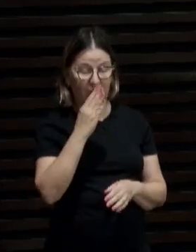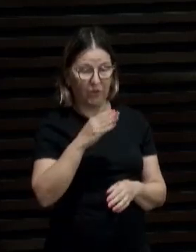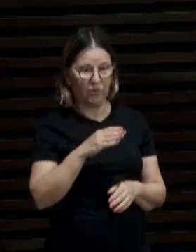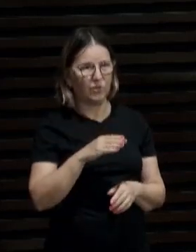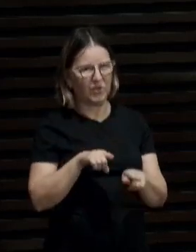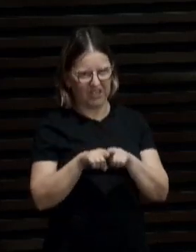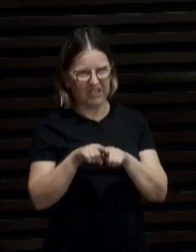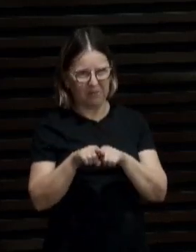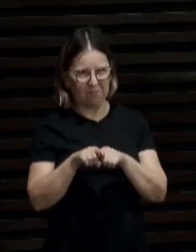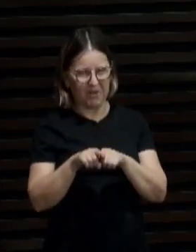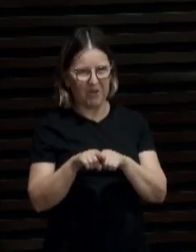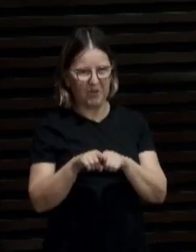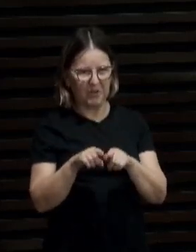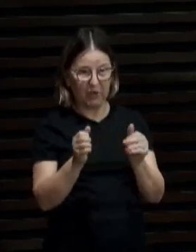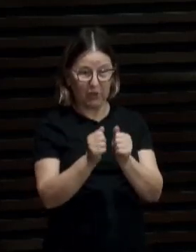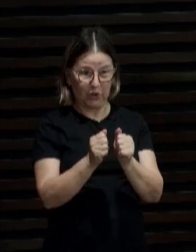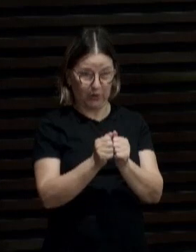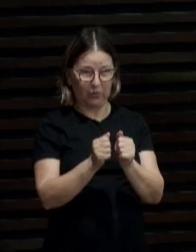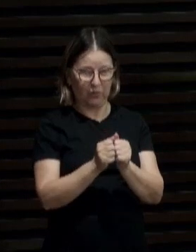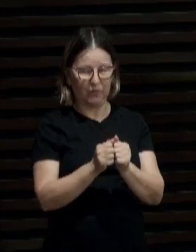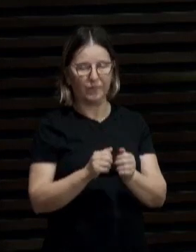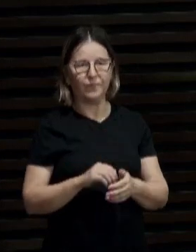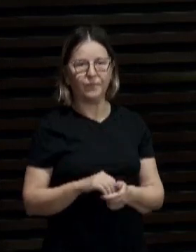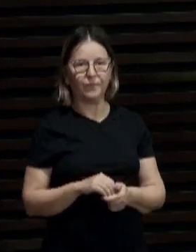Paulo na despedida dos presbíteros em Mileto,